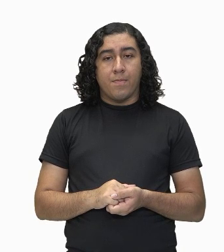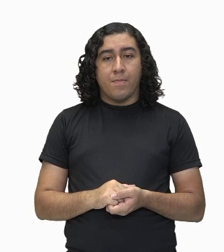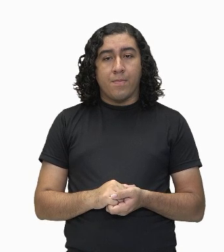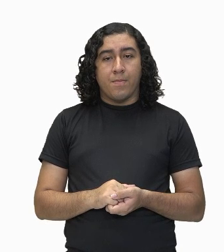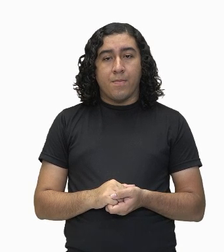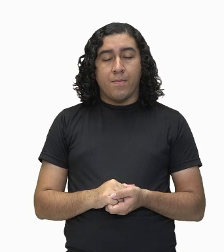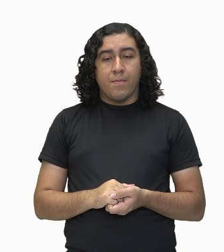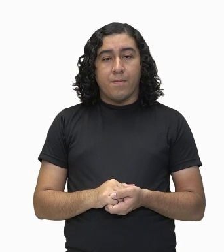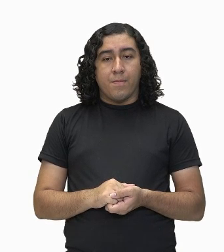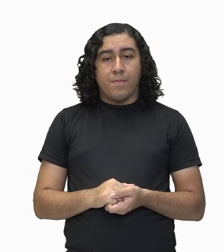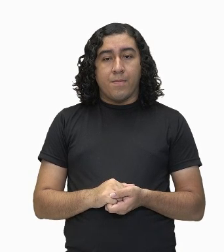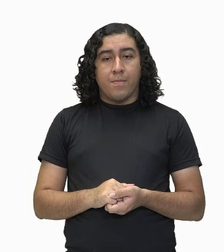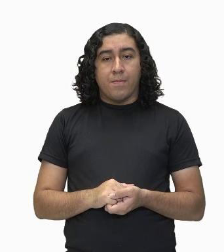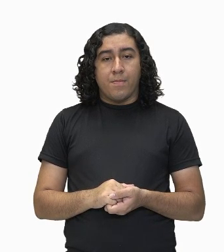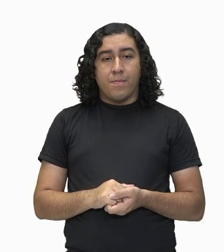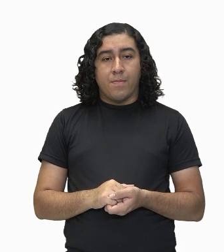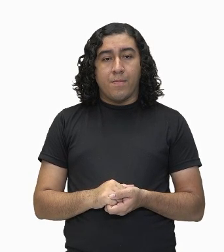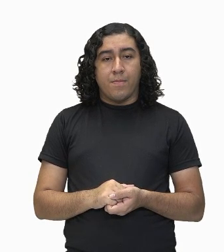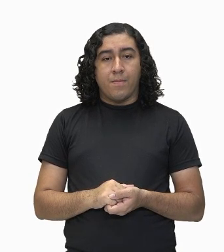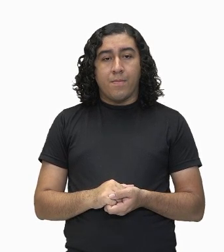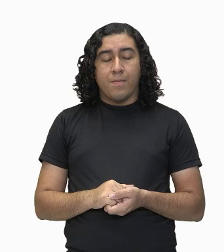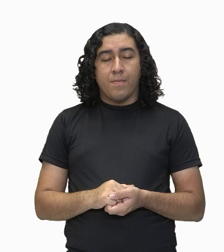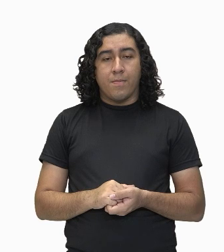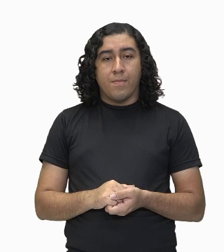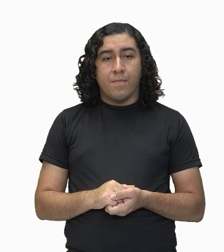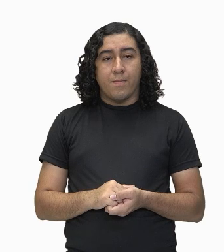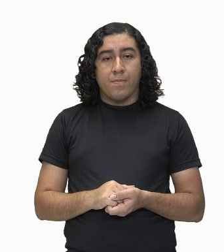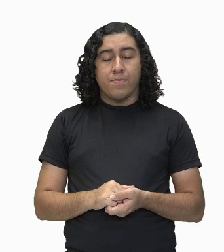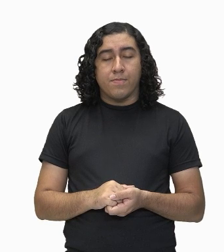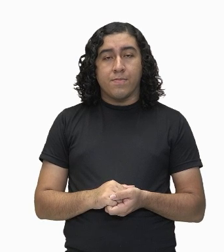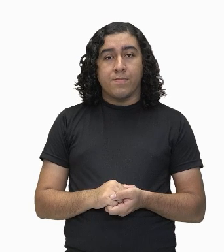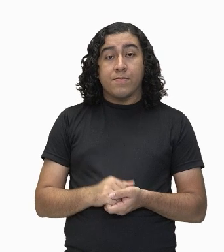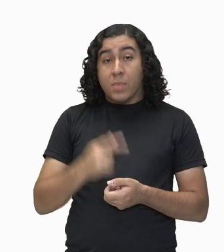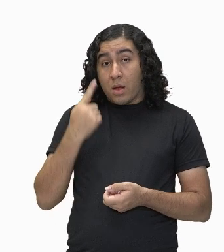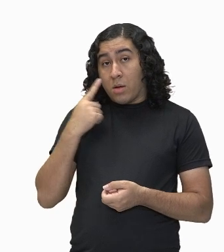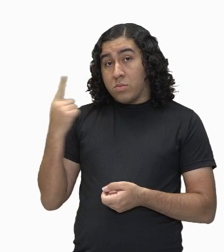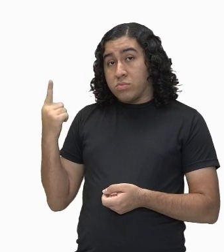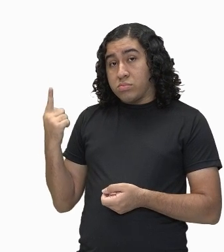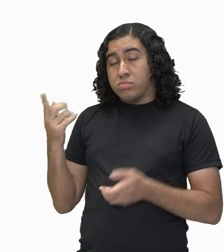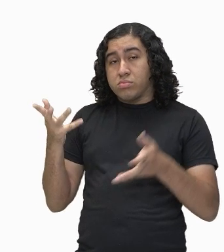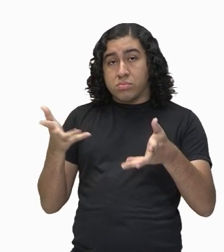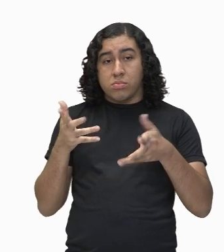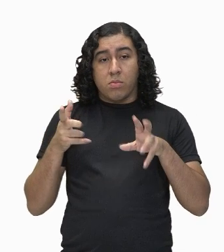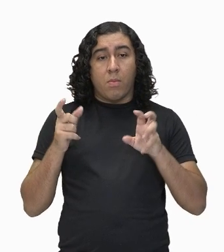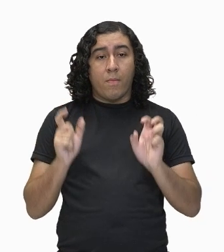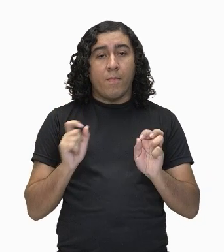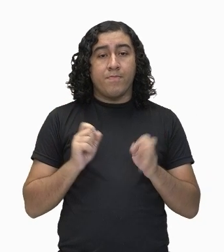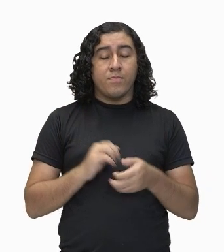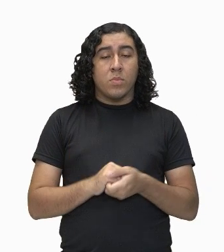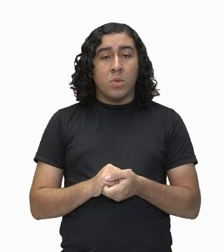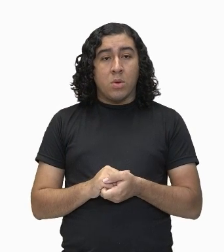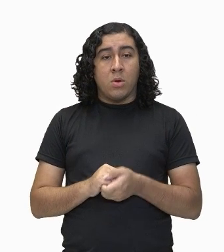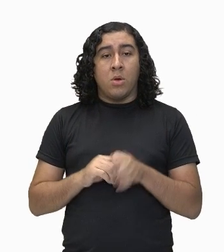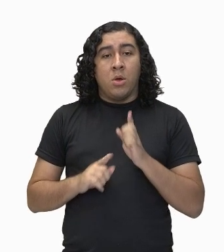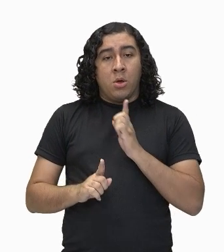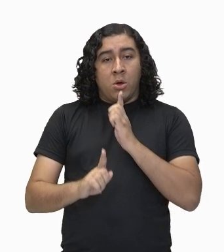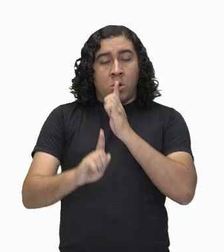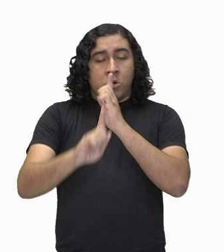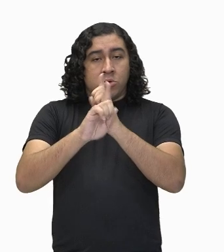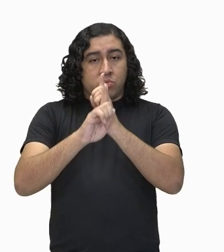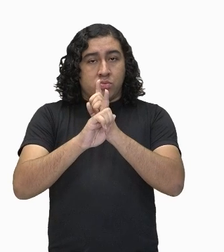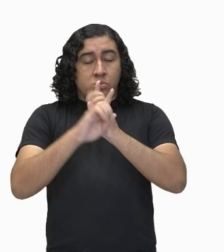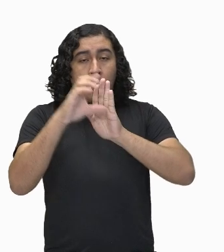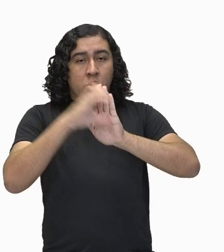A fenomenologia, ela busca encontrar a essência